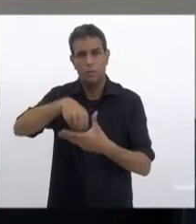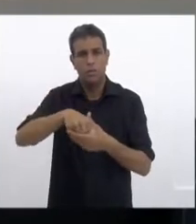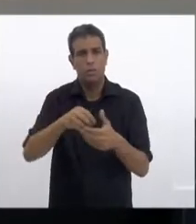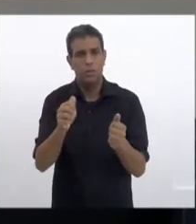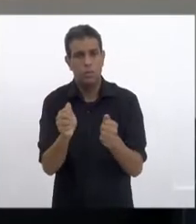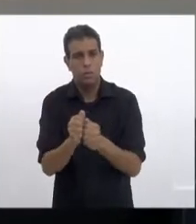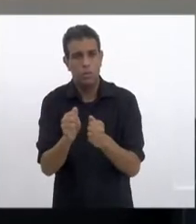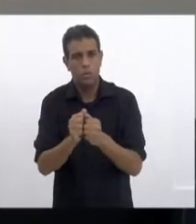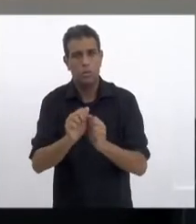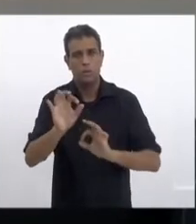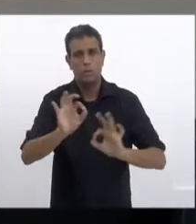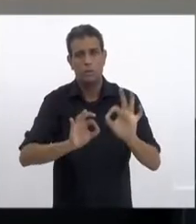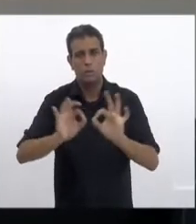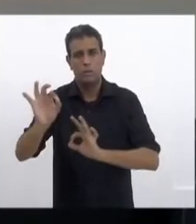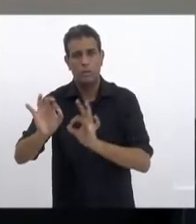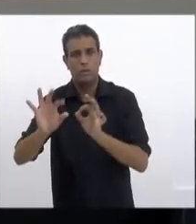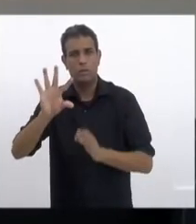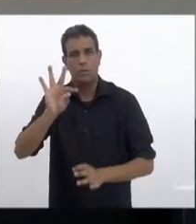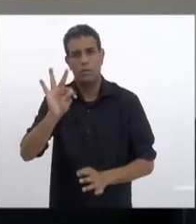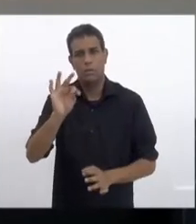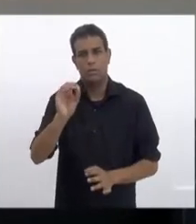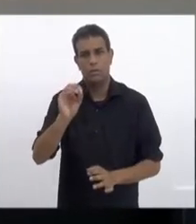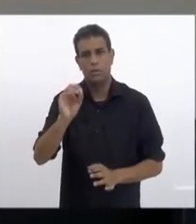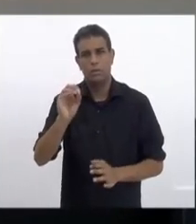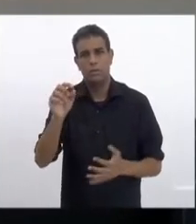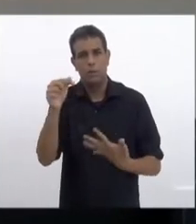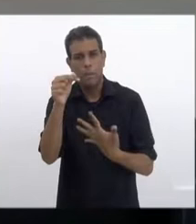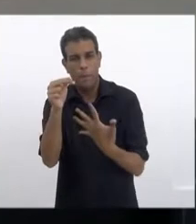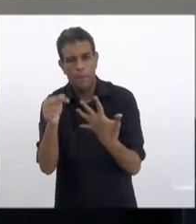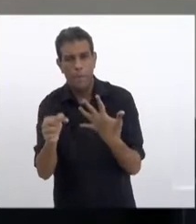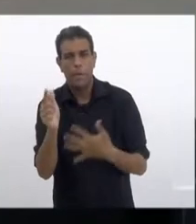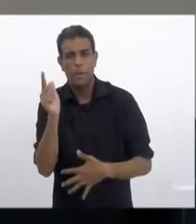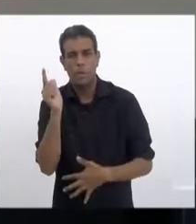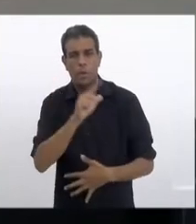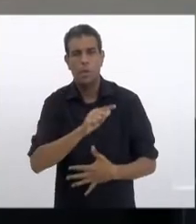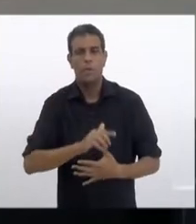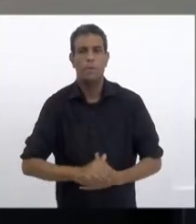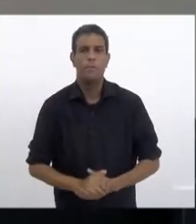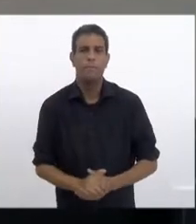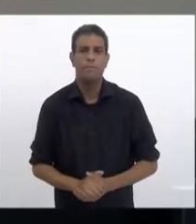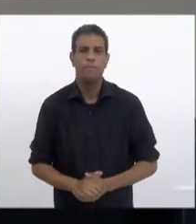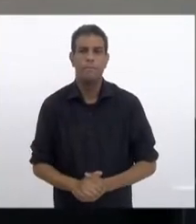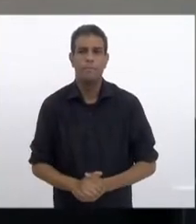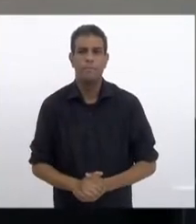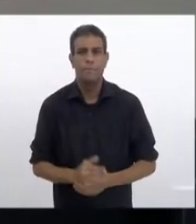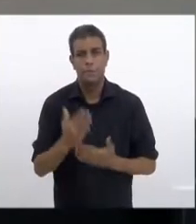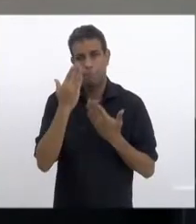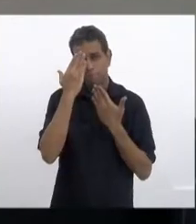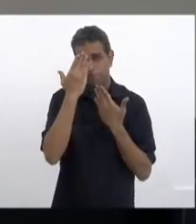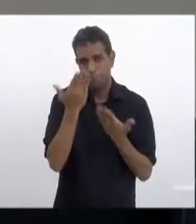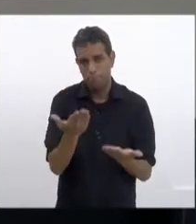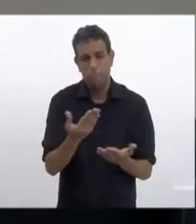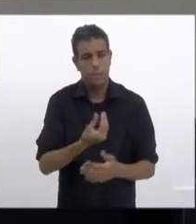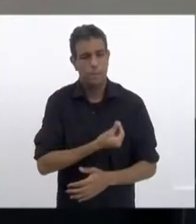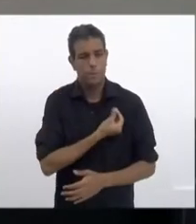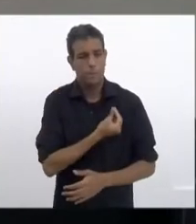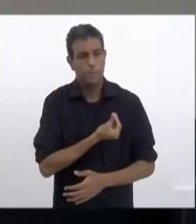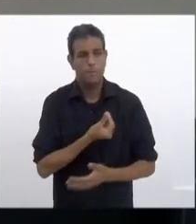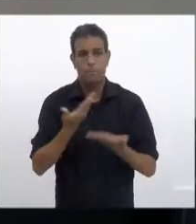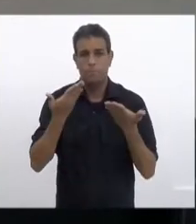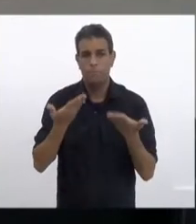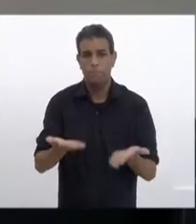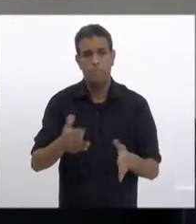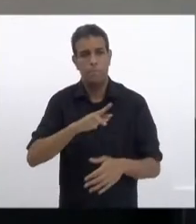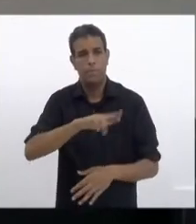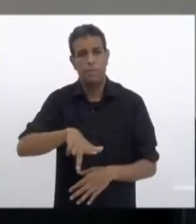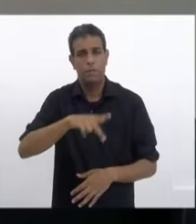instituições de terapeuta que trabalham nesse processo aí de dependência química. Ah, obrigada aí, mas pela menção, mas